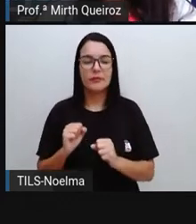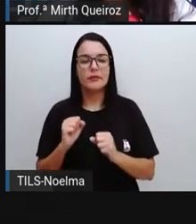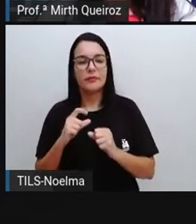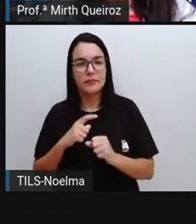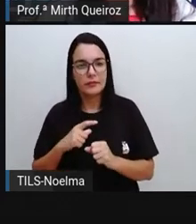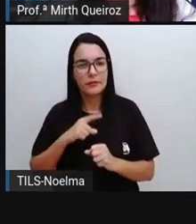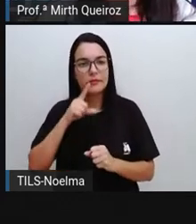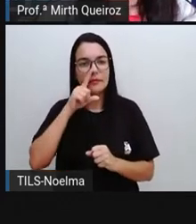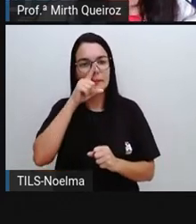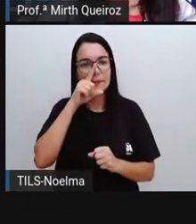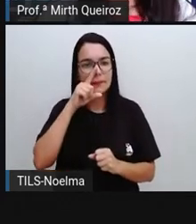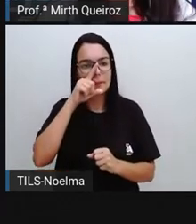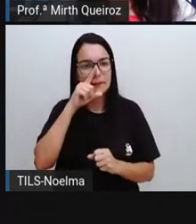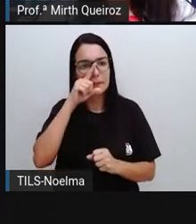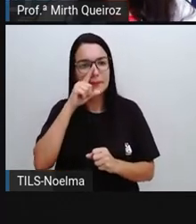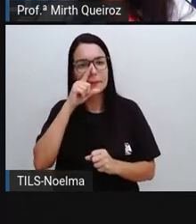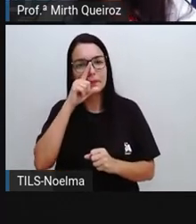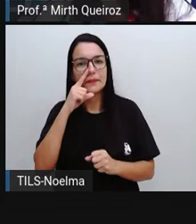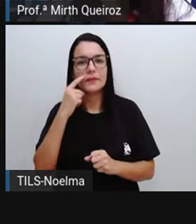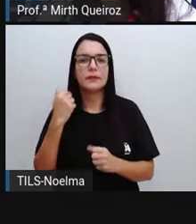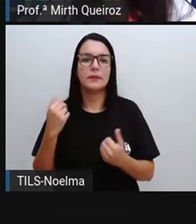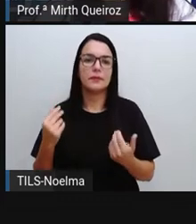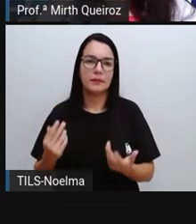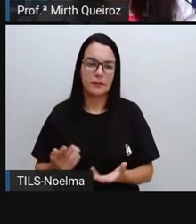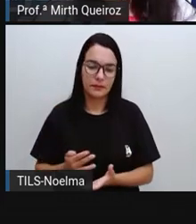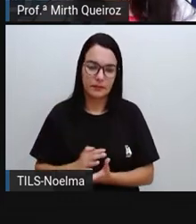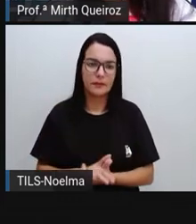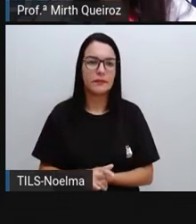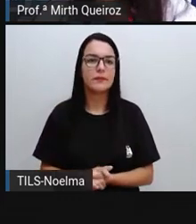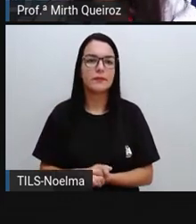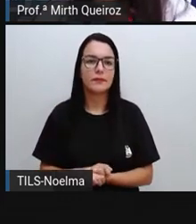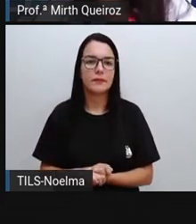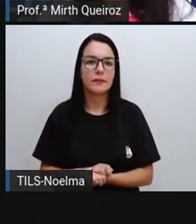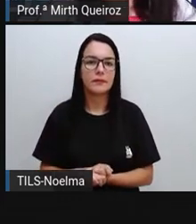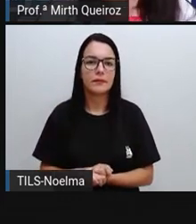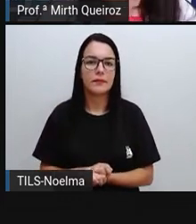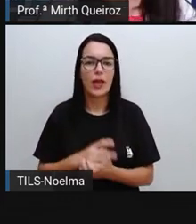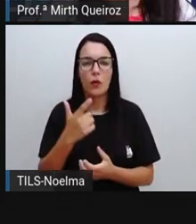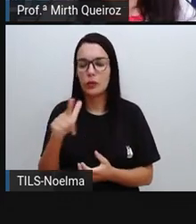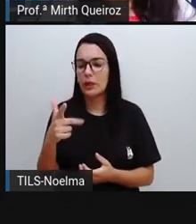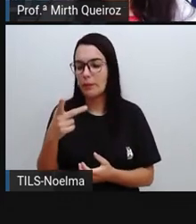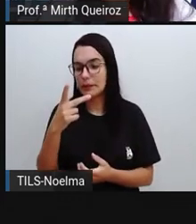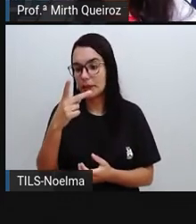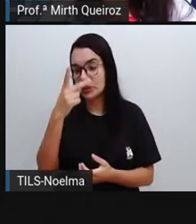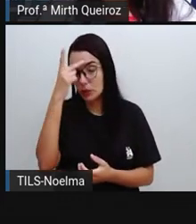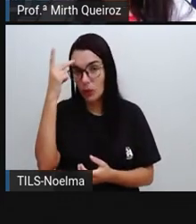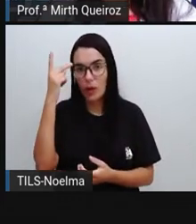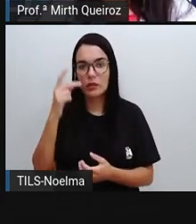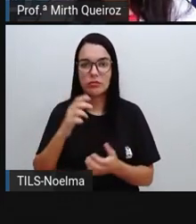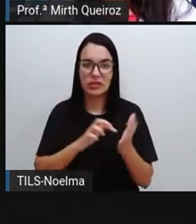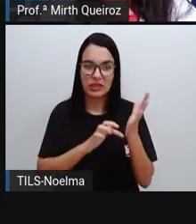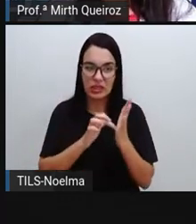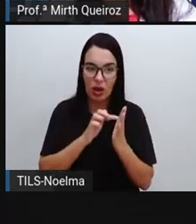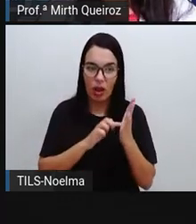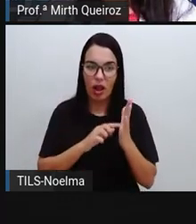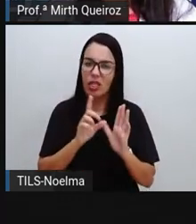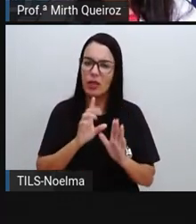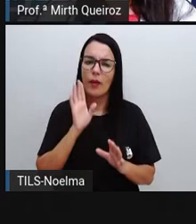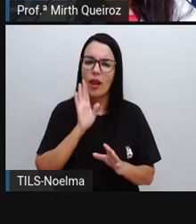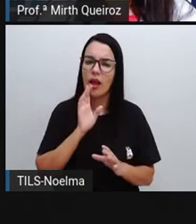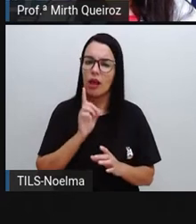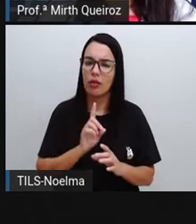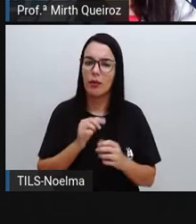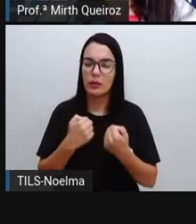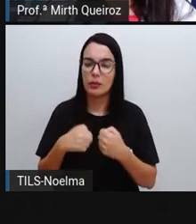mesmo manuseando o aparelho celular, pegando o celular de outra pessoa. Então, não é legal a gente colocar